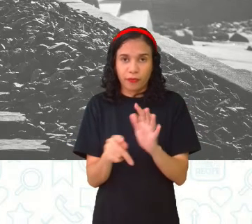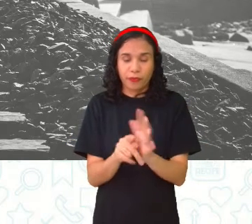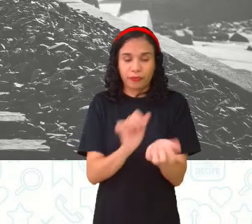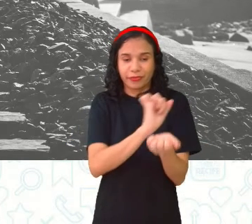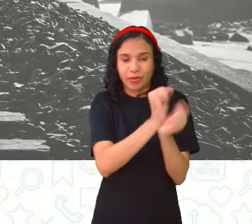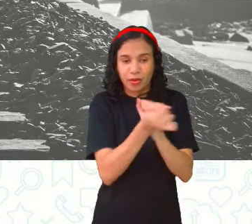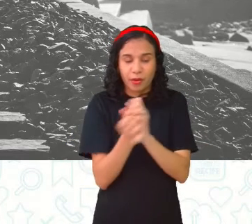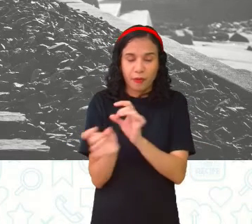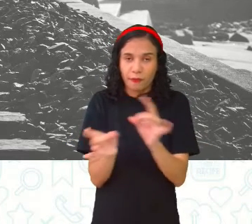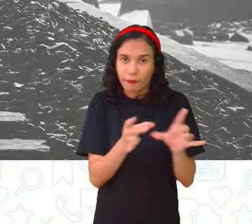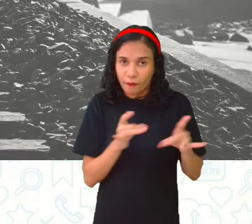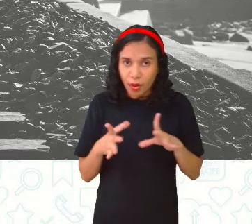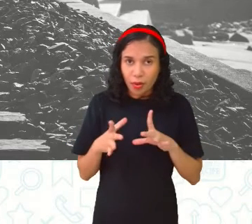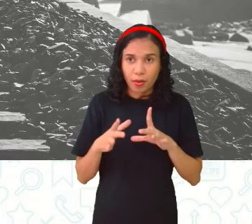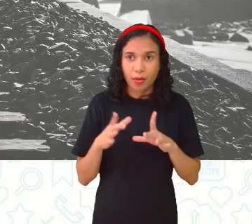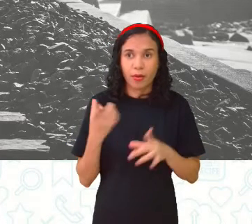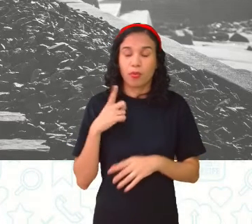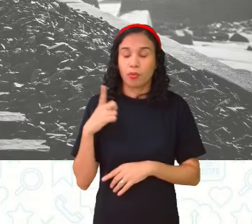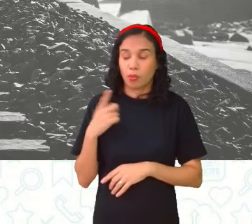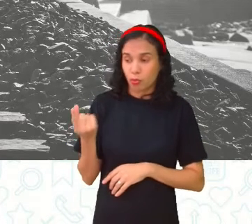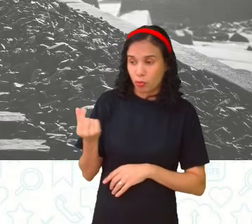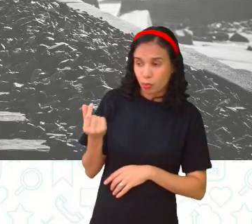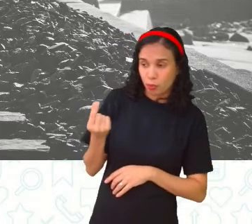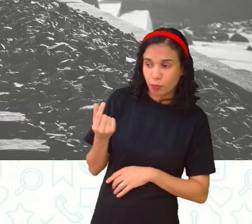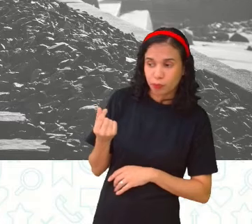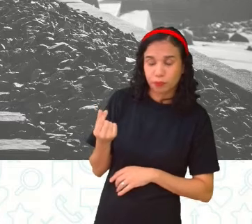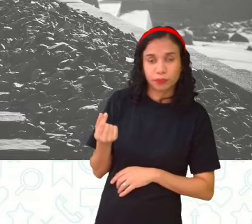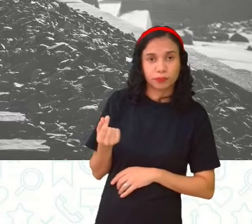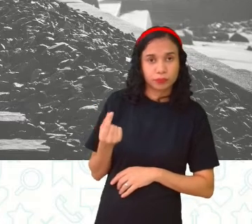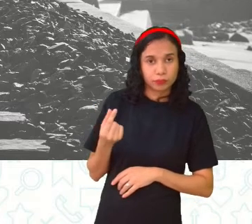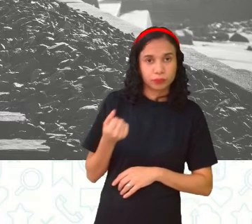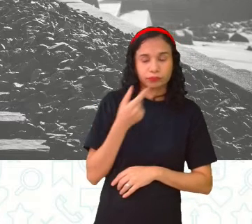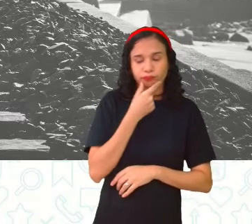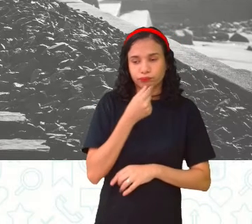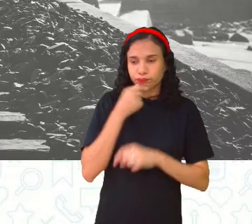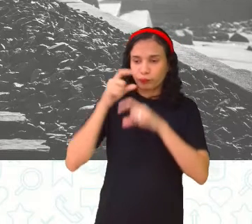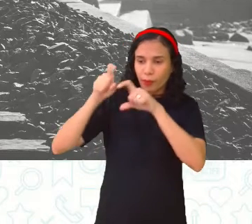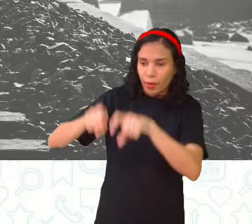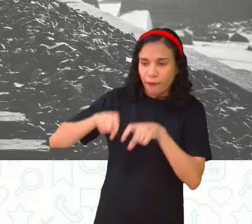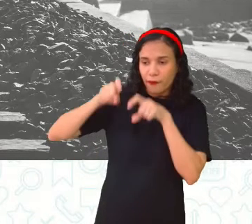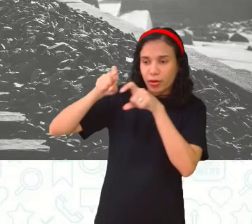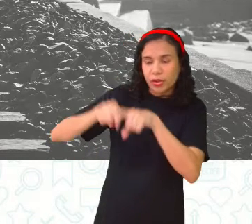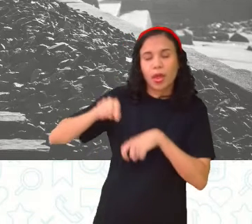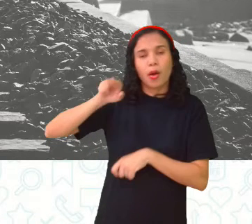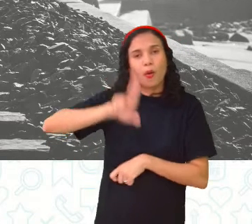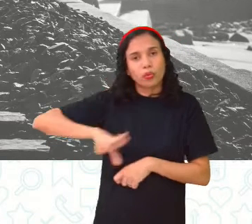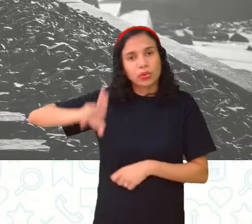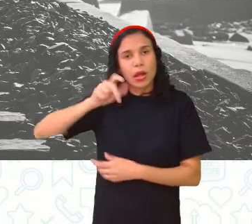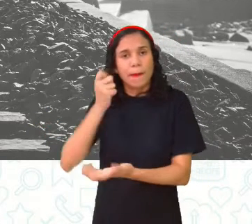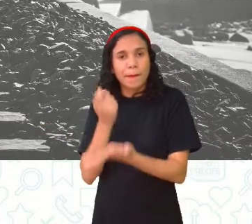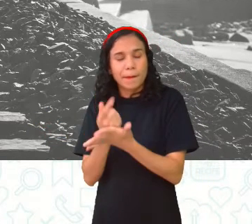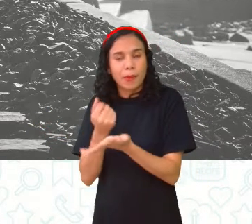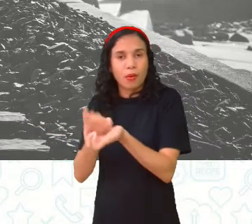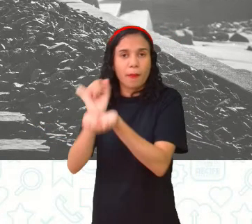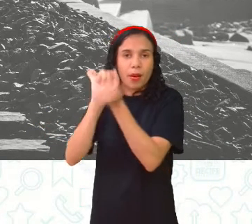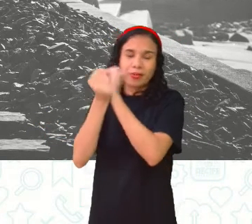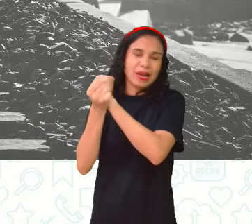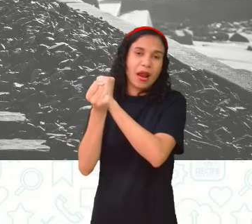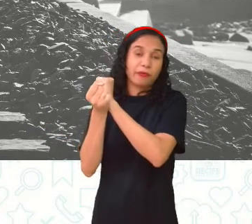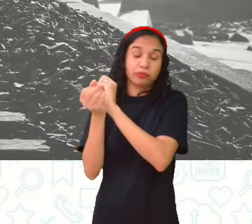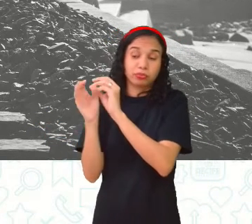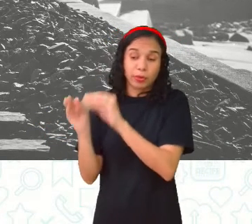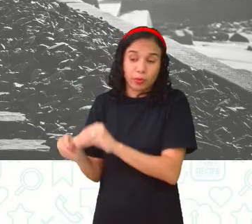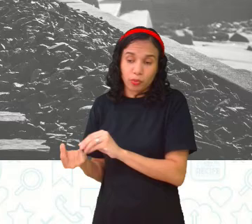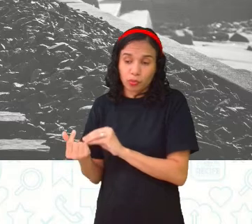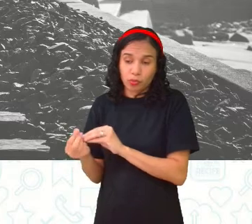negreiros, porque o dinheiro que os fazendeiros utilizavam para comprar escravos